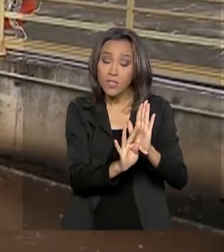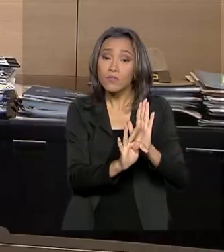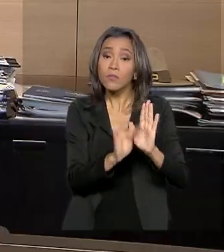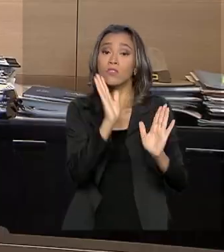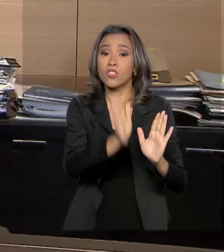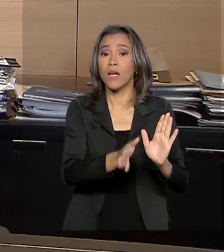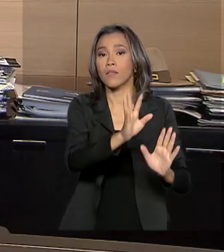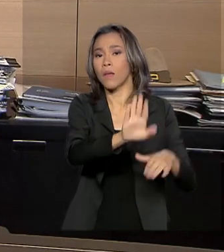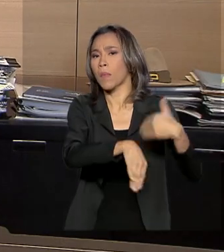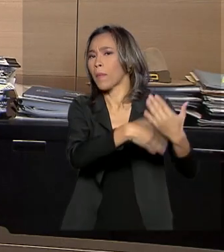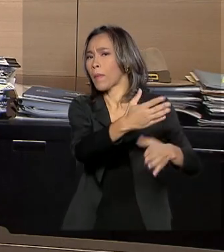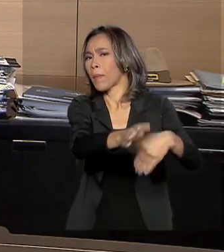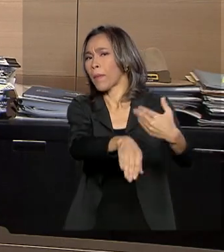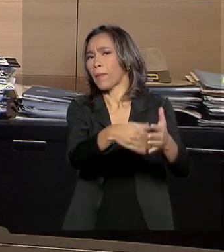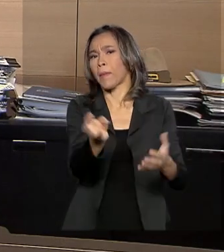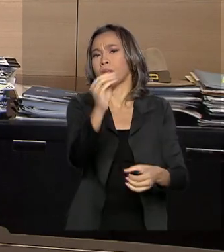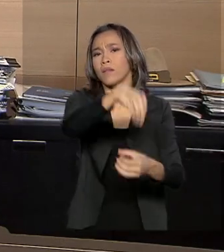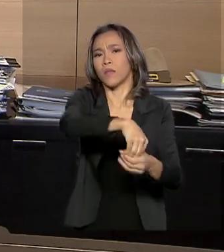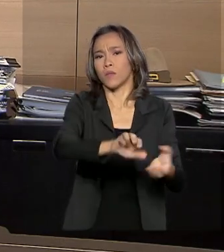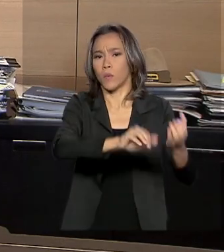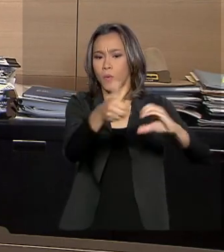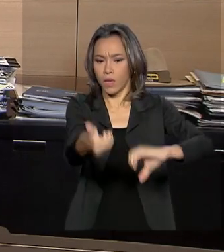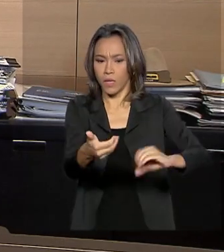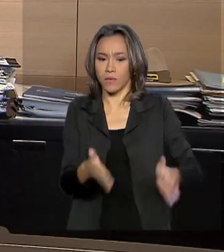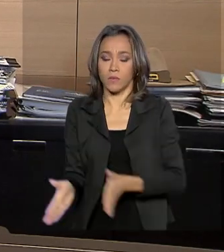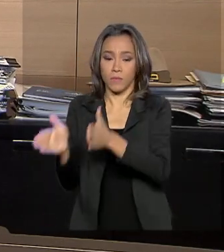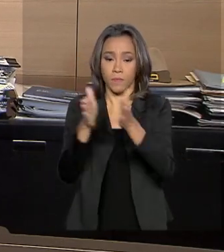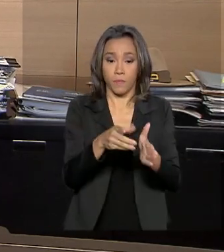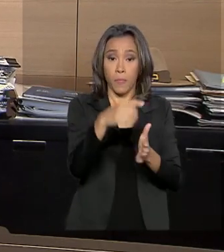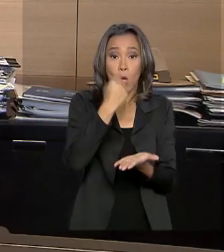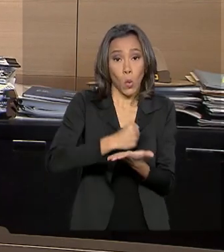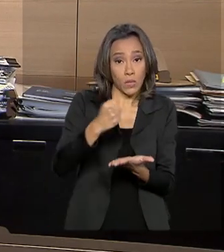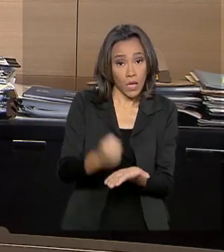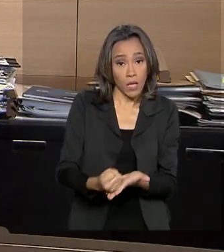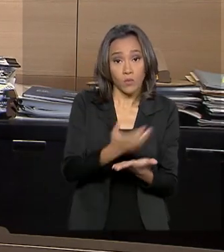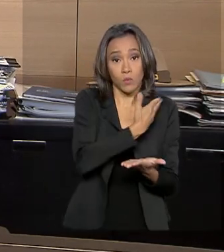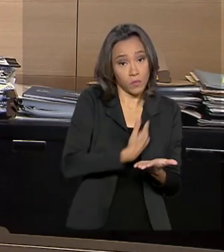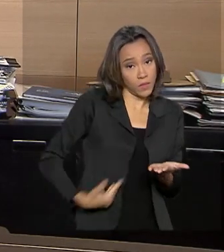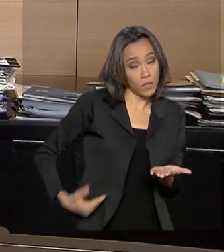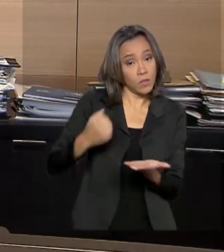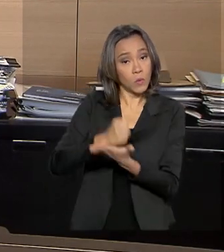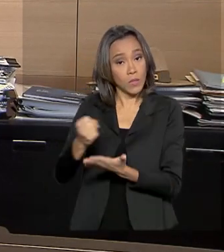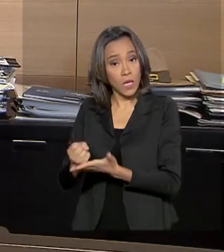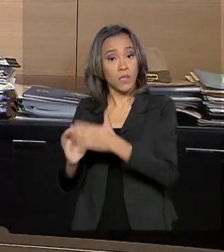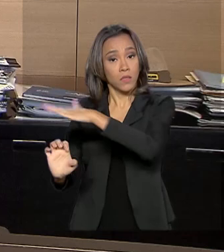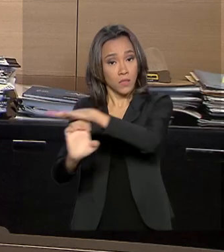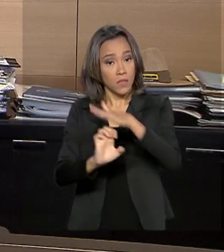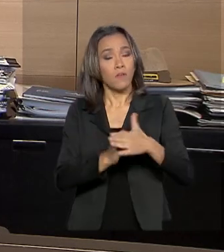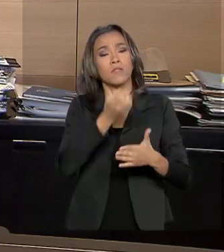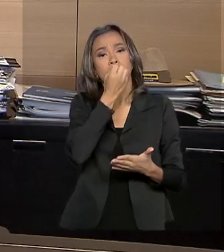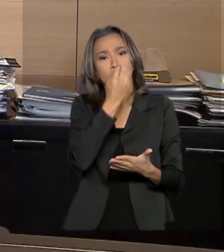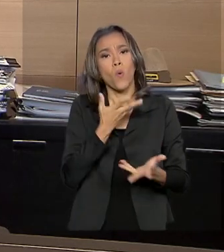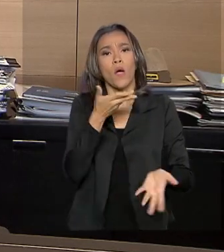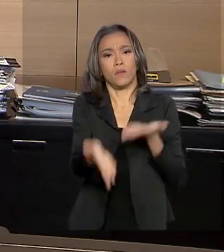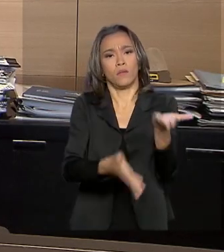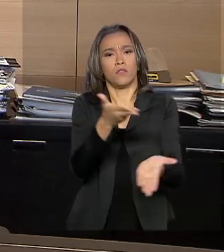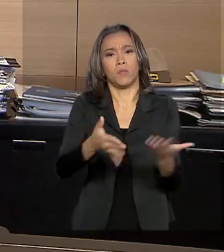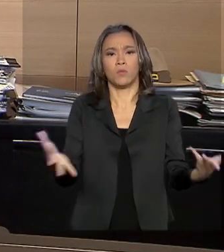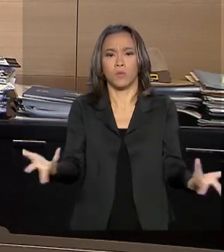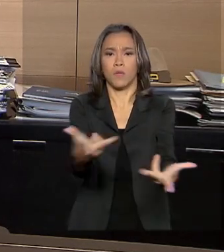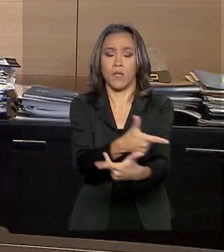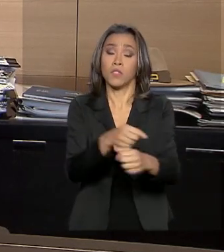Congresso. Contratos bons, privados ou públicos, vão trazer um serviço de qualidade. Por isso que é essencial essa